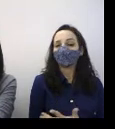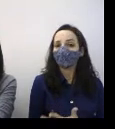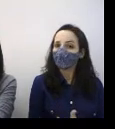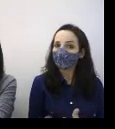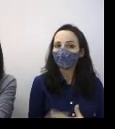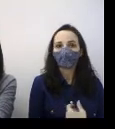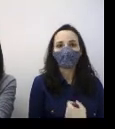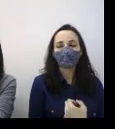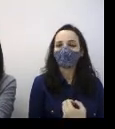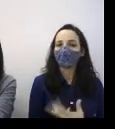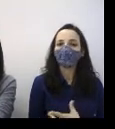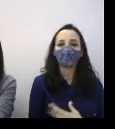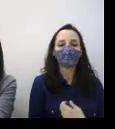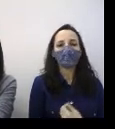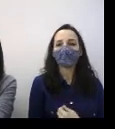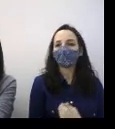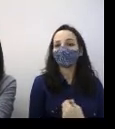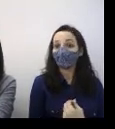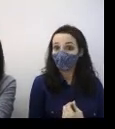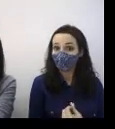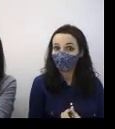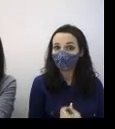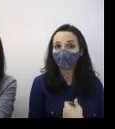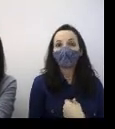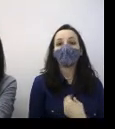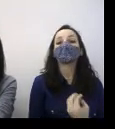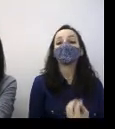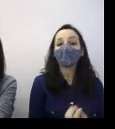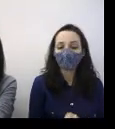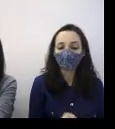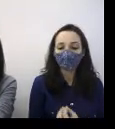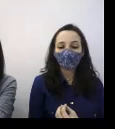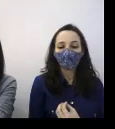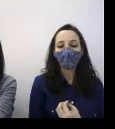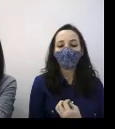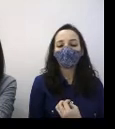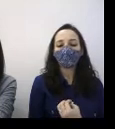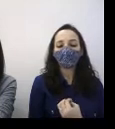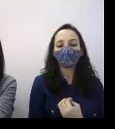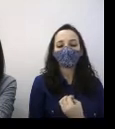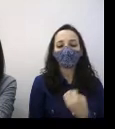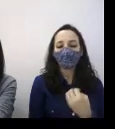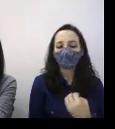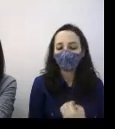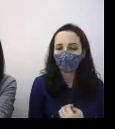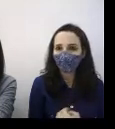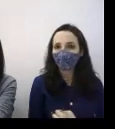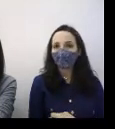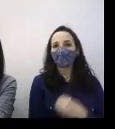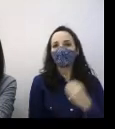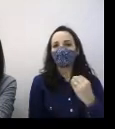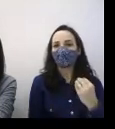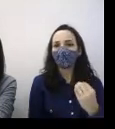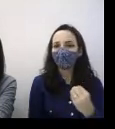é duradoura, pode durar semanas, meses ou anos. É uma doença, então, é uma patologia